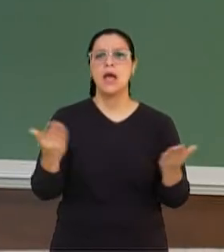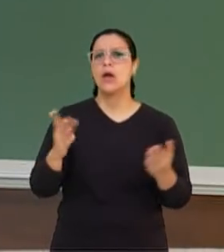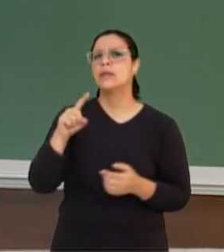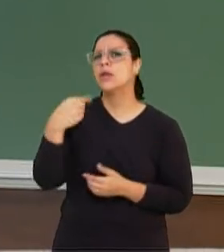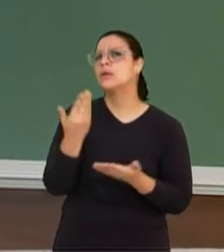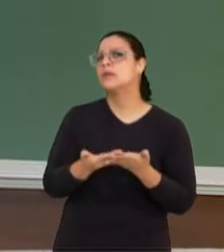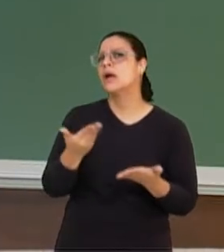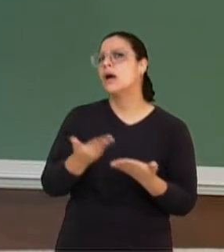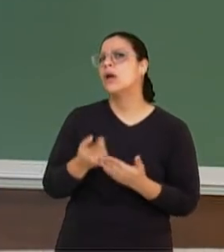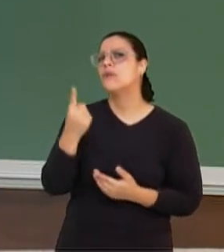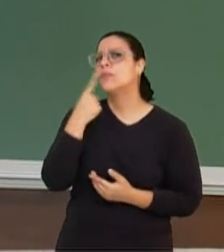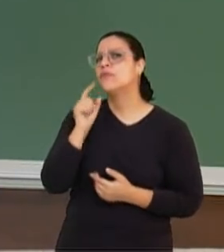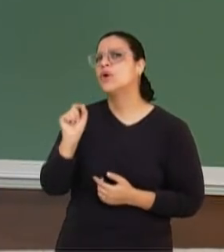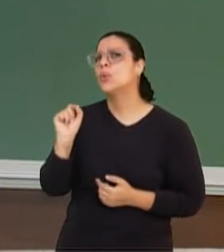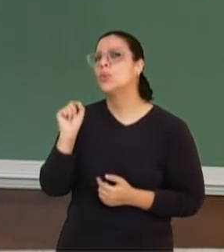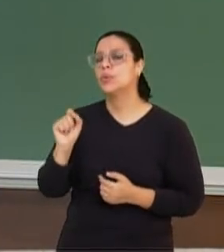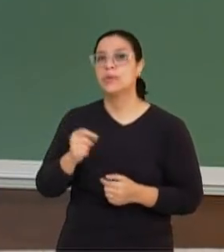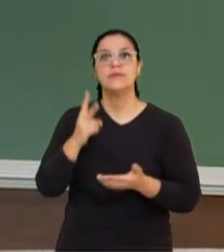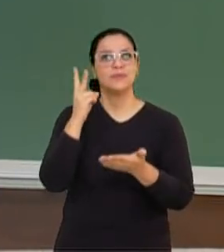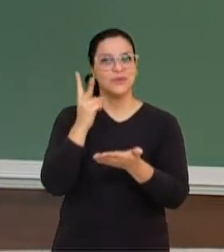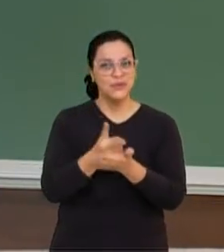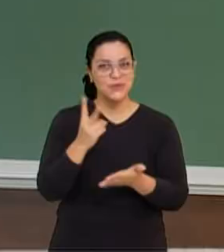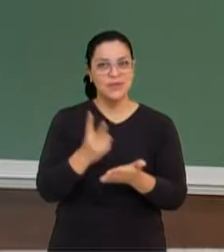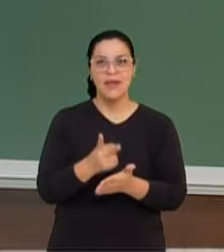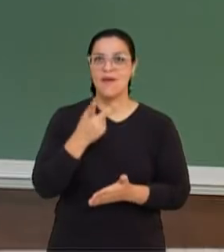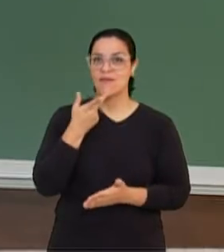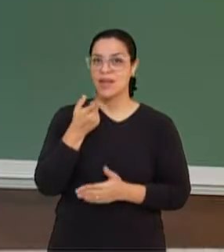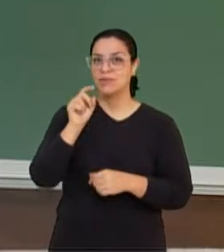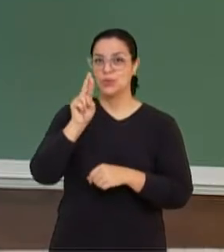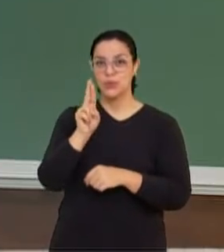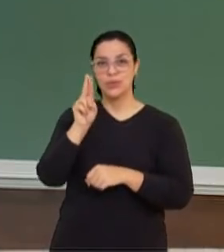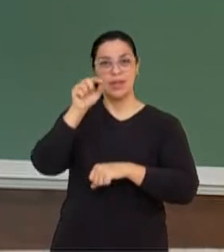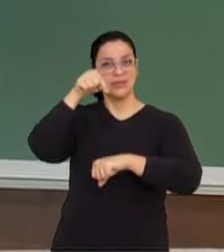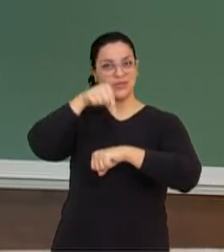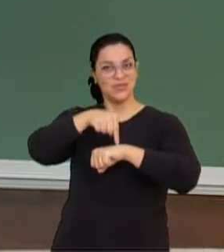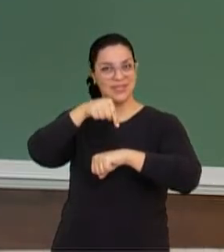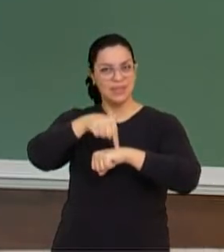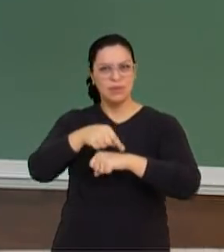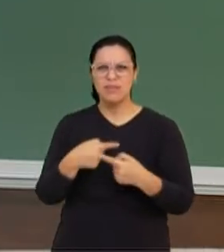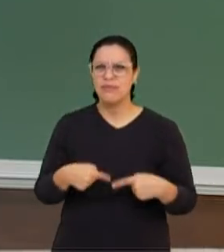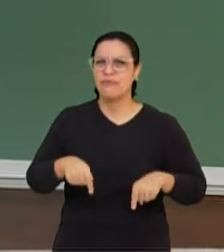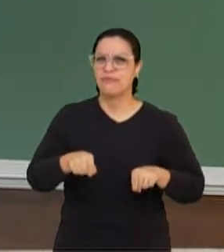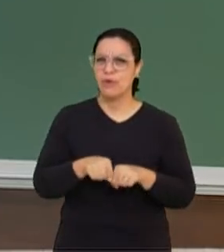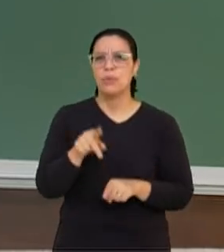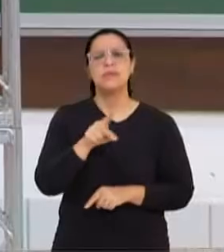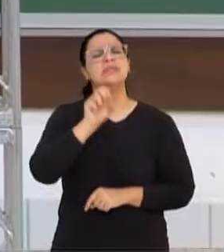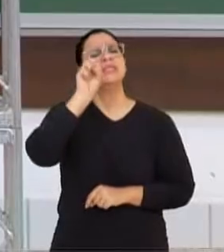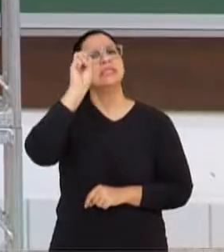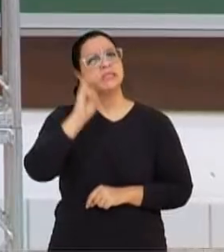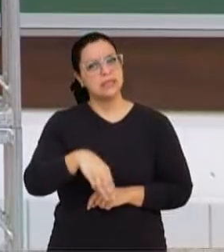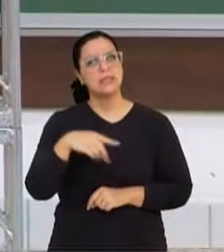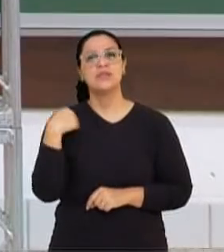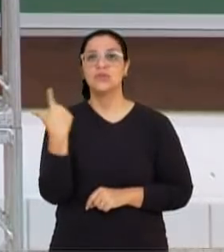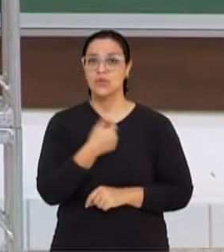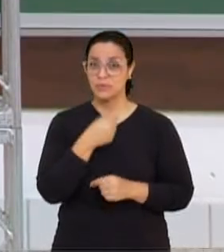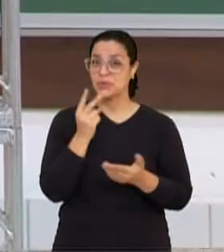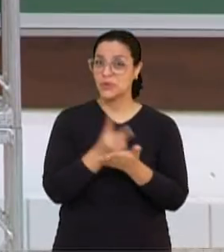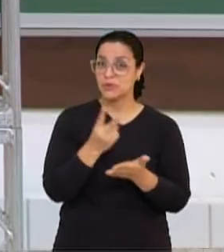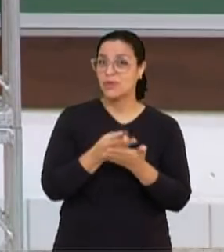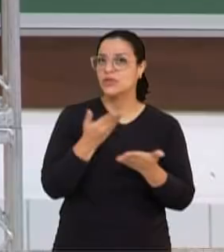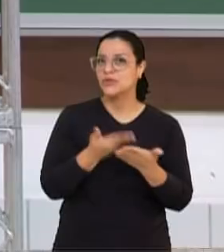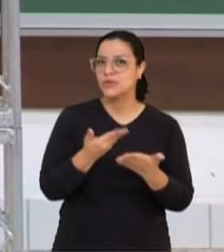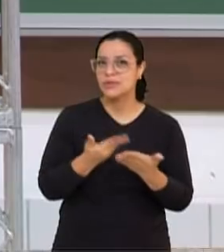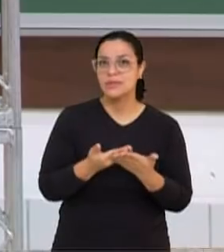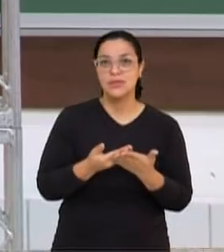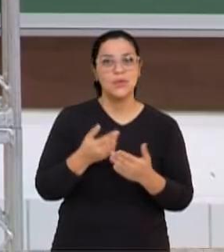E na próxima aula? Nós vamos continuar estudando unidade de tempo. De novo, professora? Sim, de novo. Nós vamos continuar, vamos